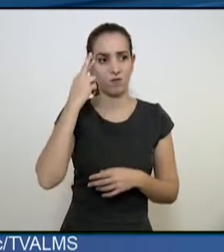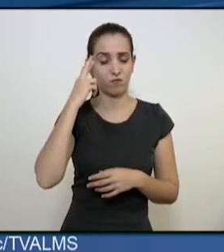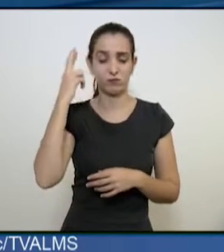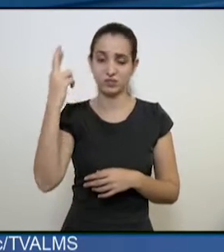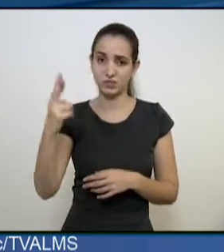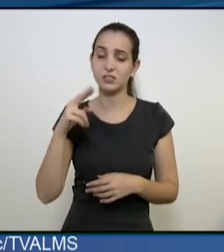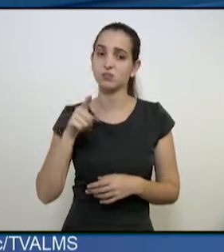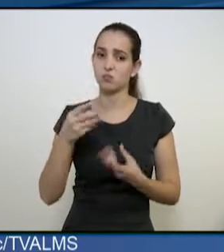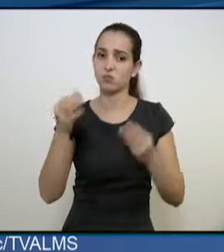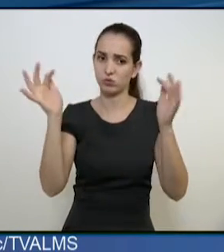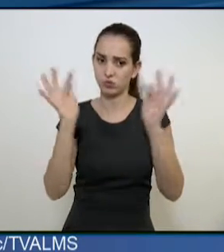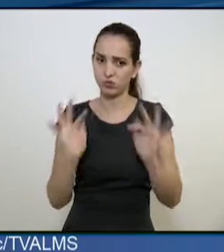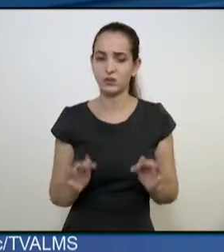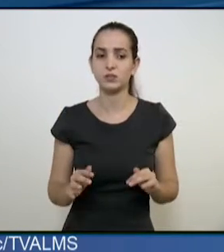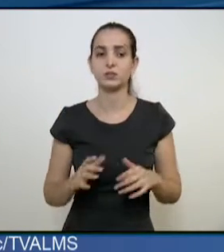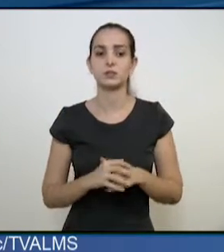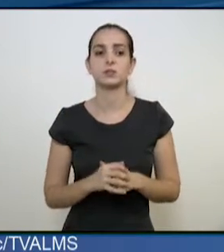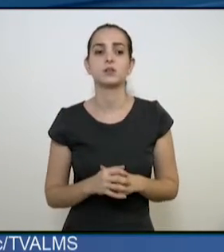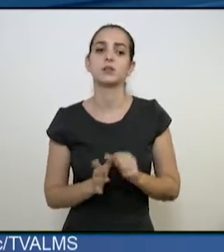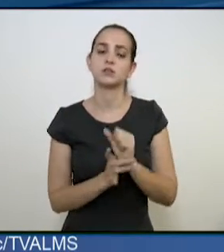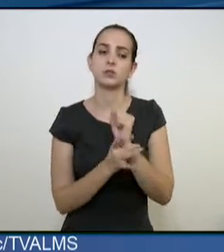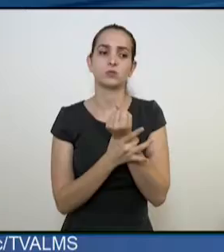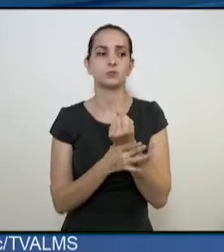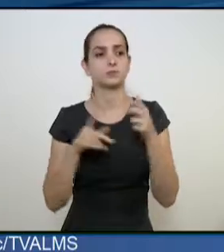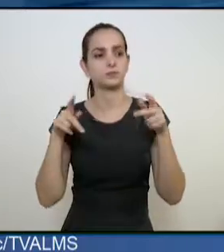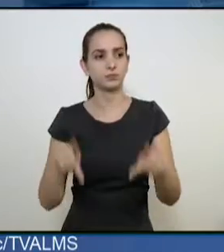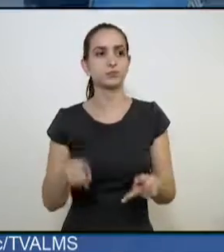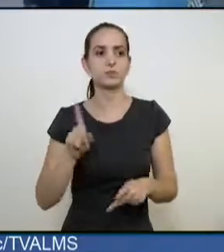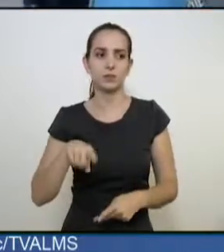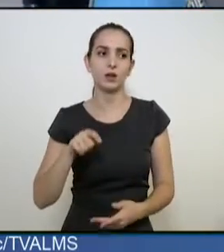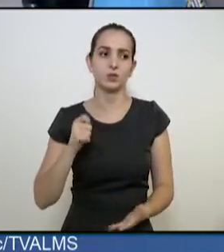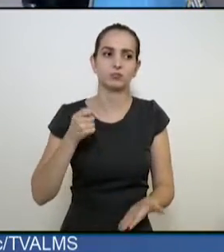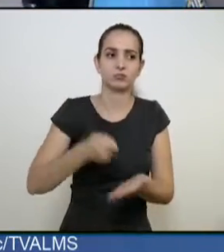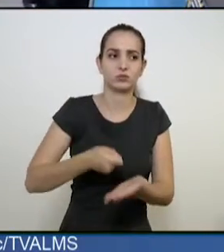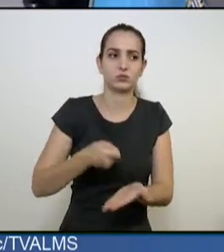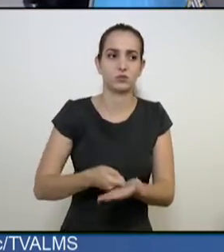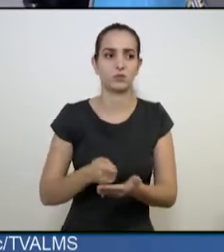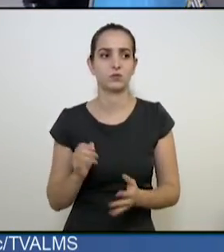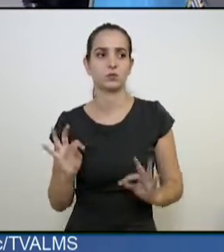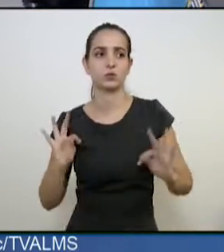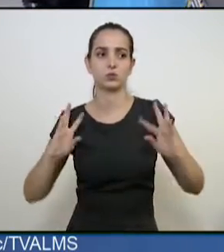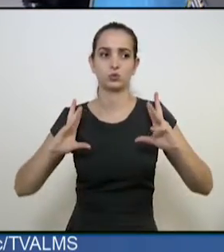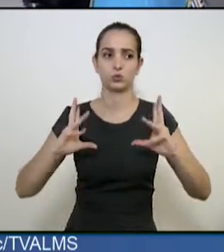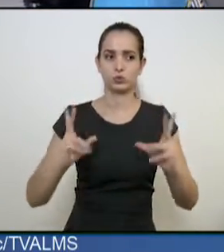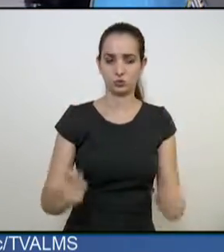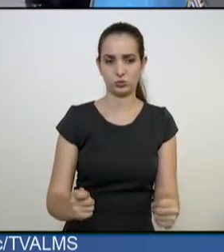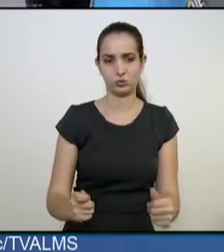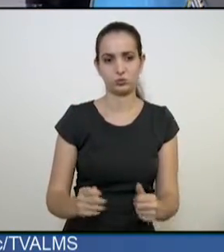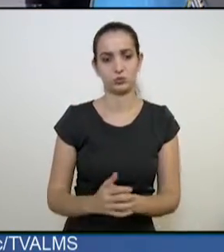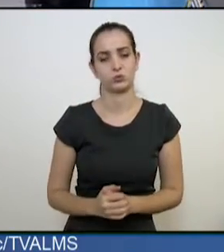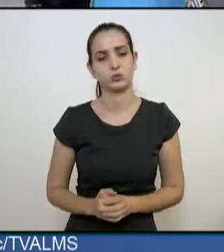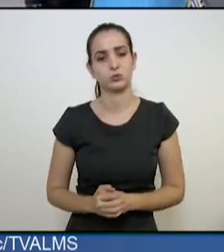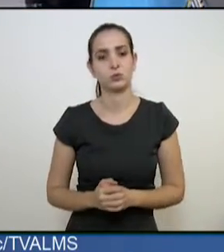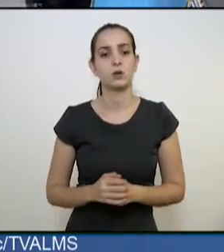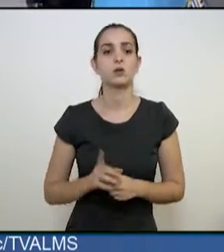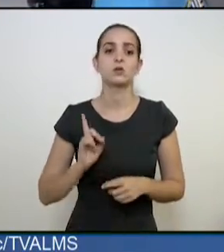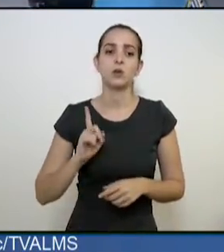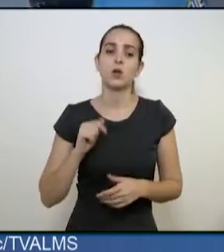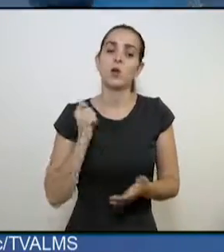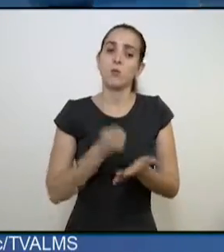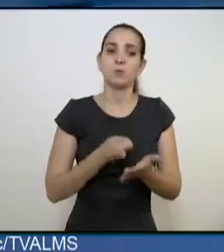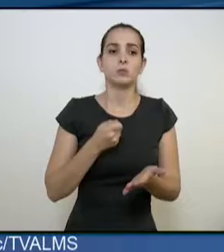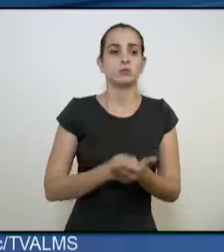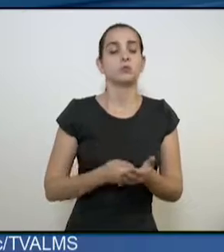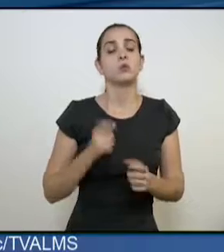digo, a segurança pública é um dever de todos, mas a obrigação está